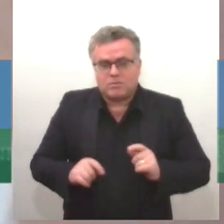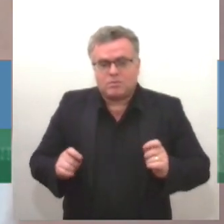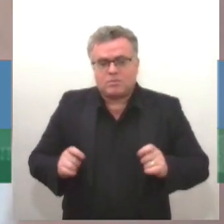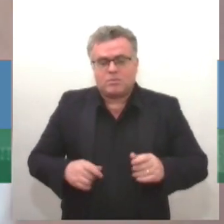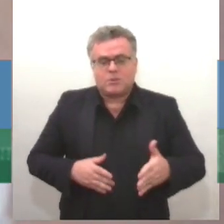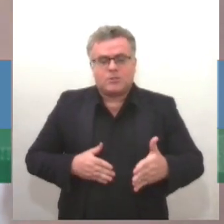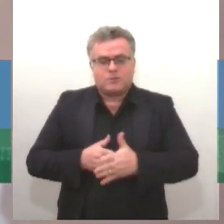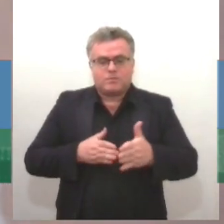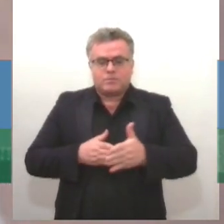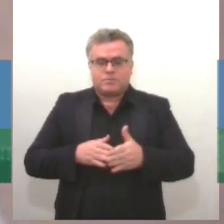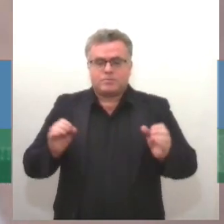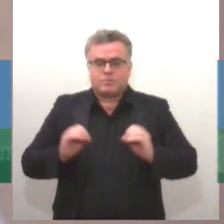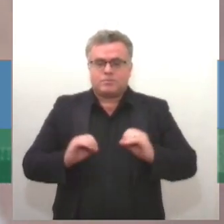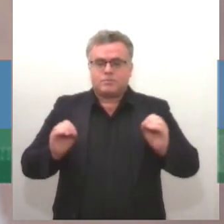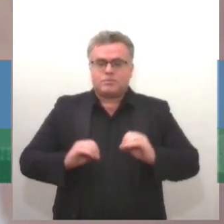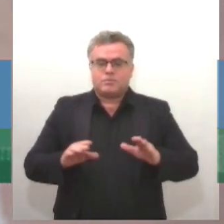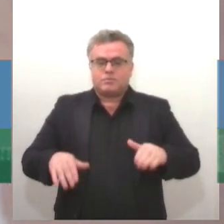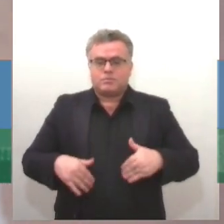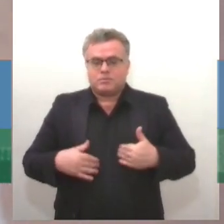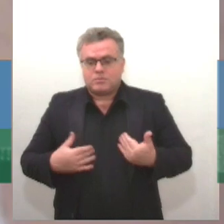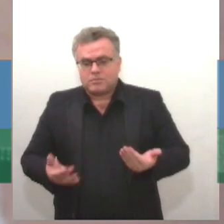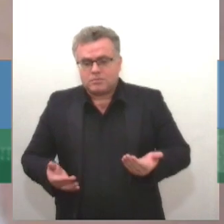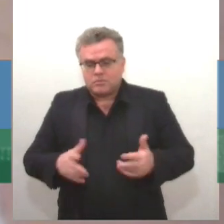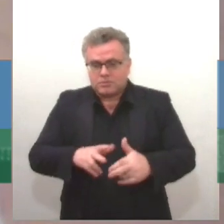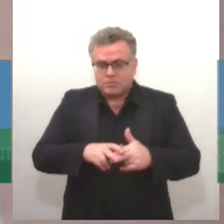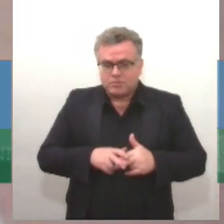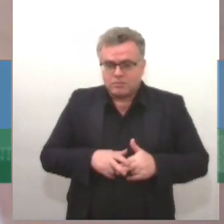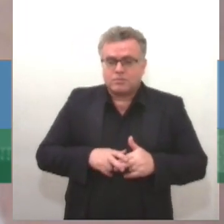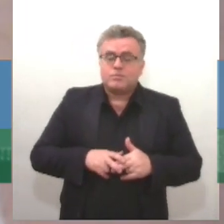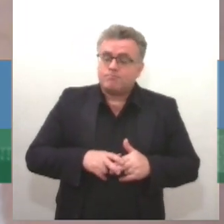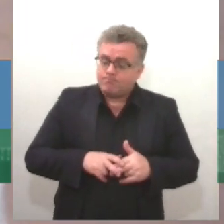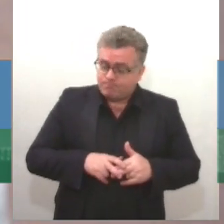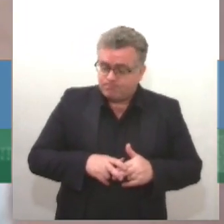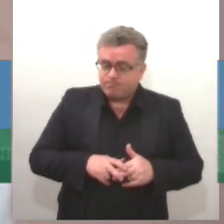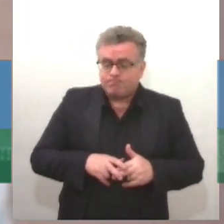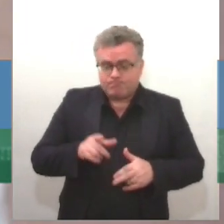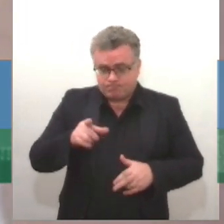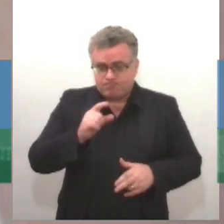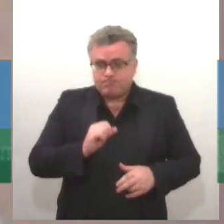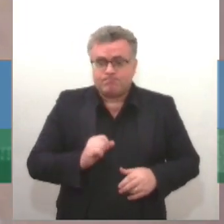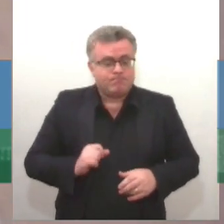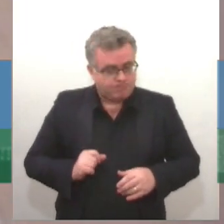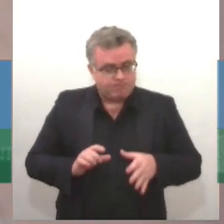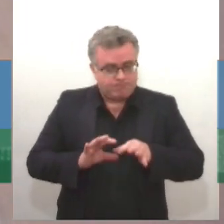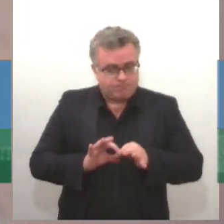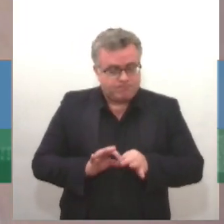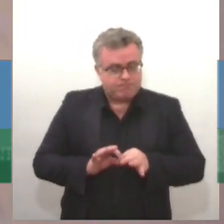teto remuneratório, né? Então, isso permite, inclusive,